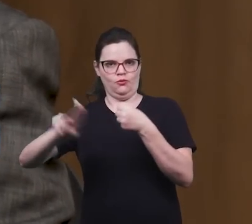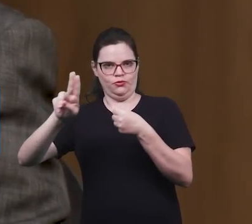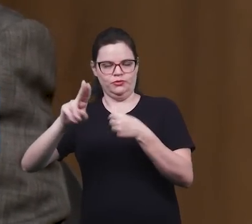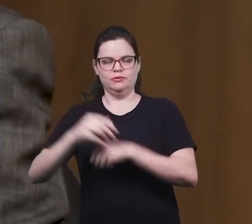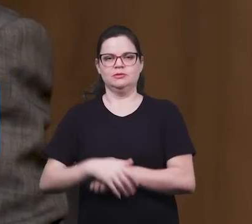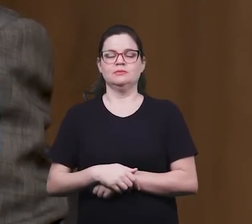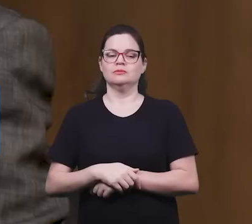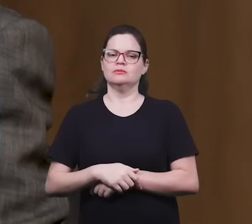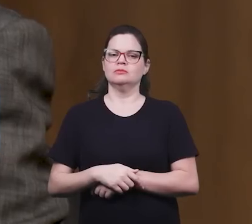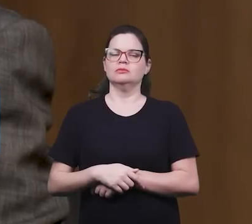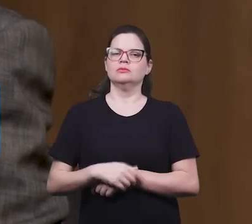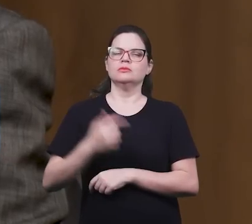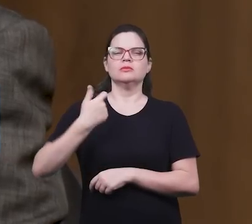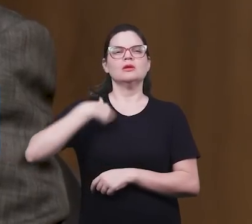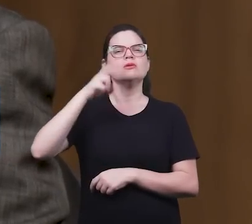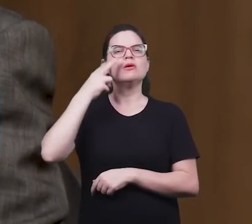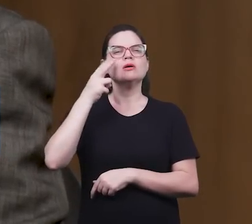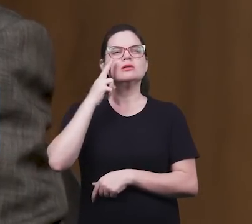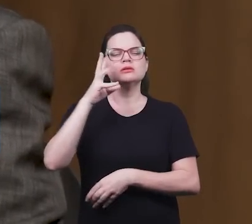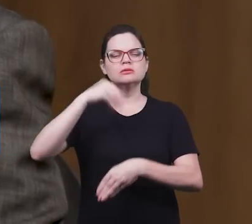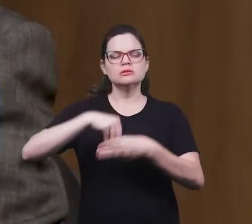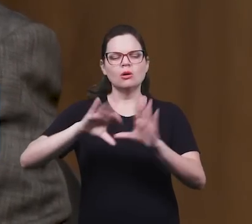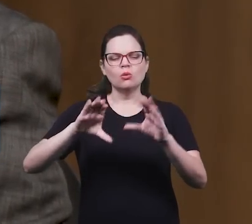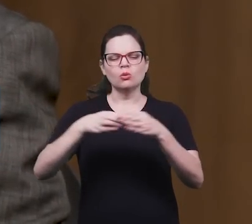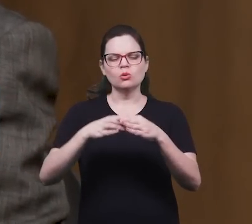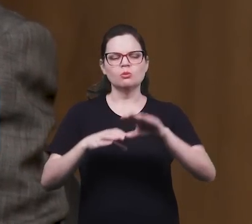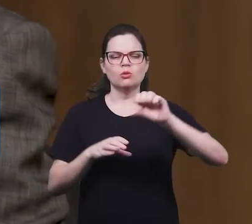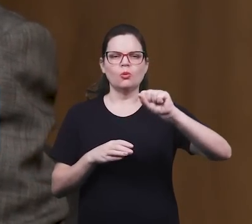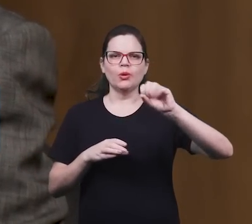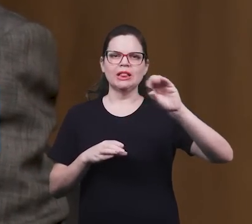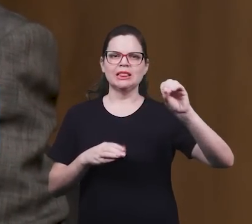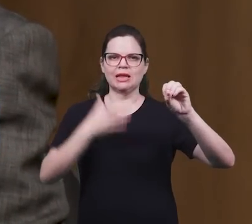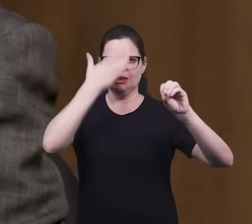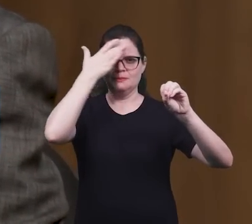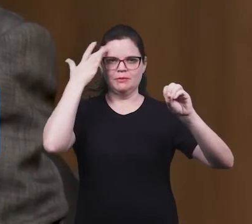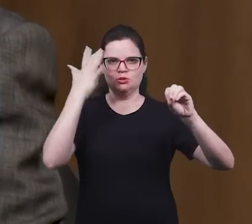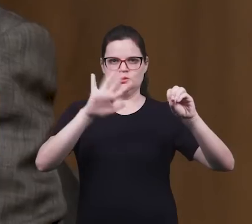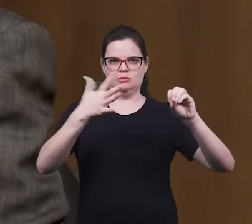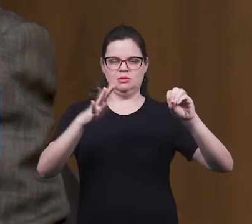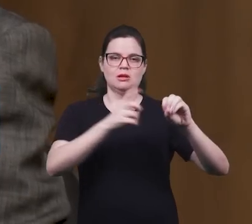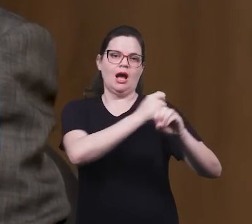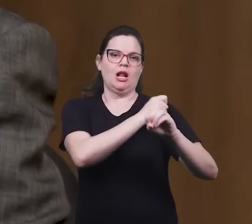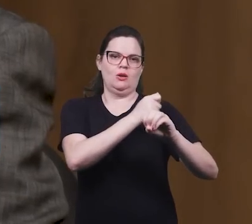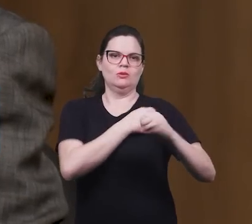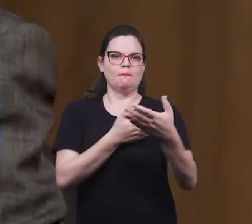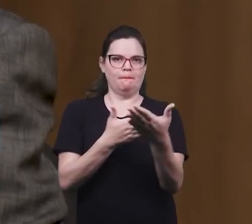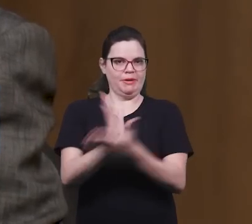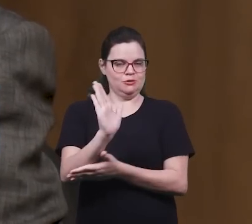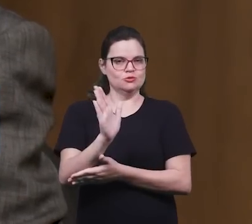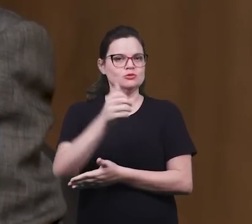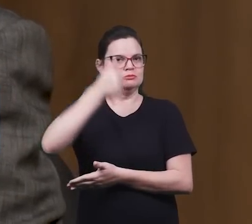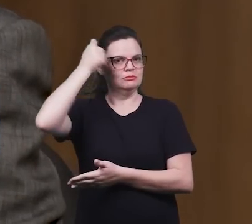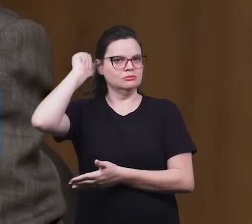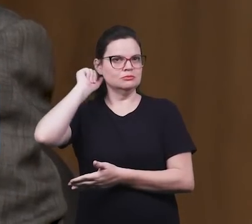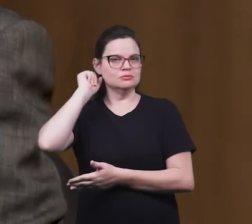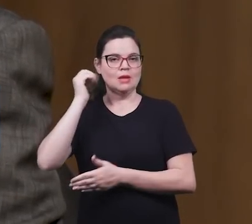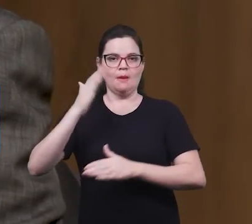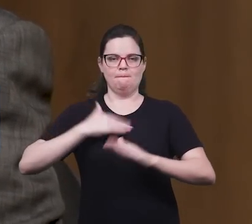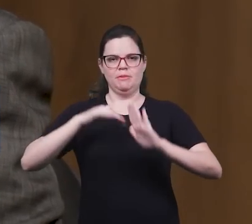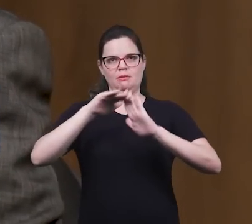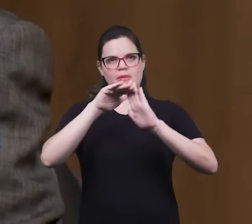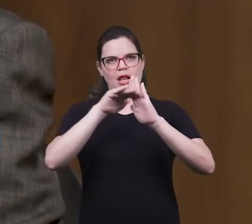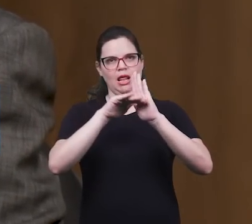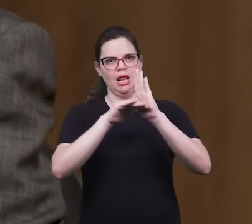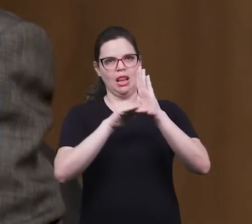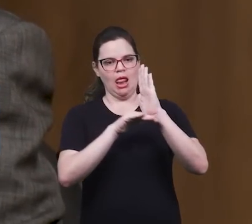na UFES, eu me lembro, num grupo de 80 pessoas, 80 alunos que passaram no vestibular, a minha classificação